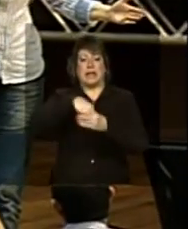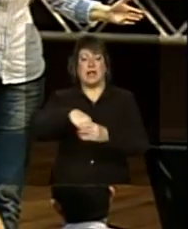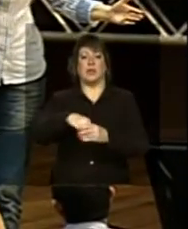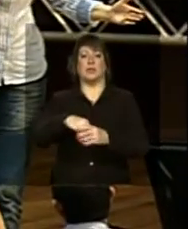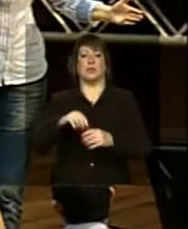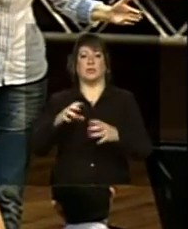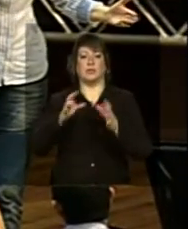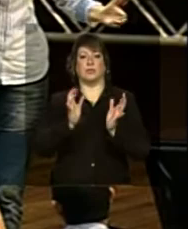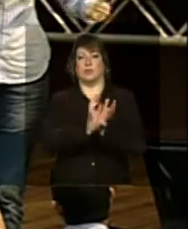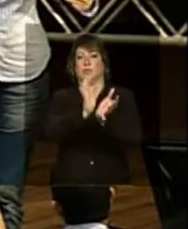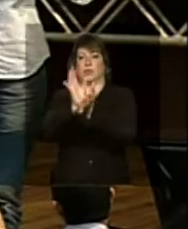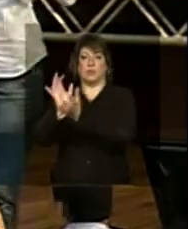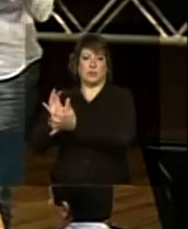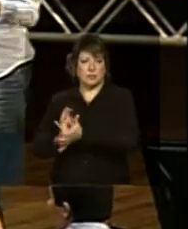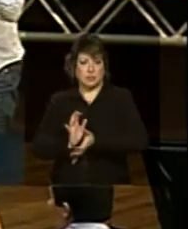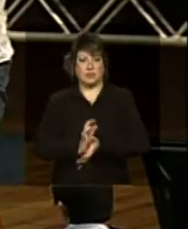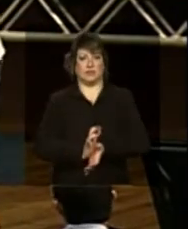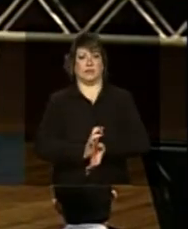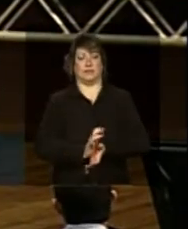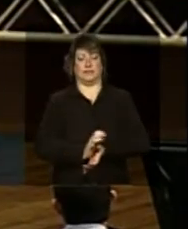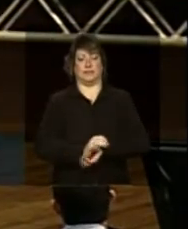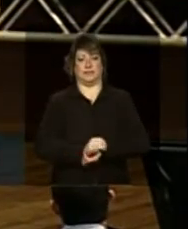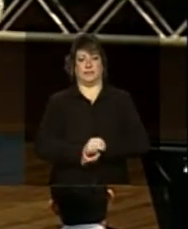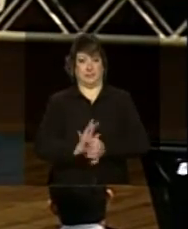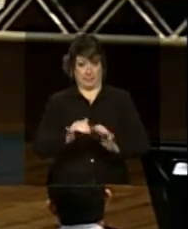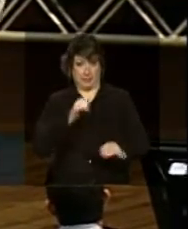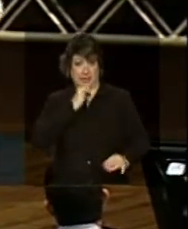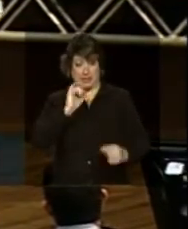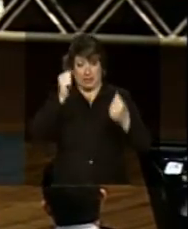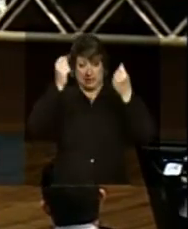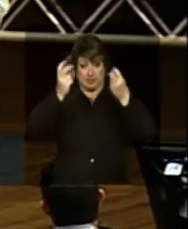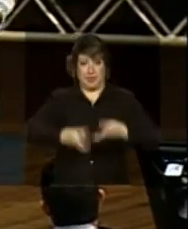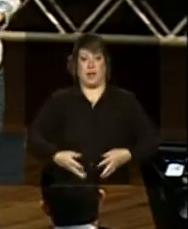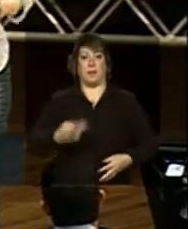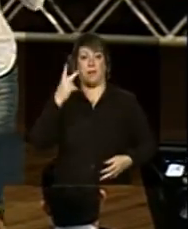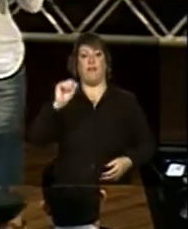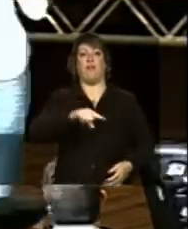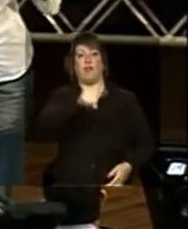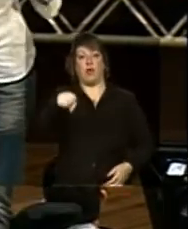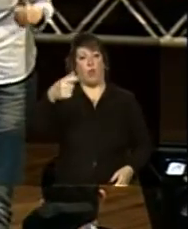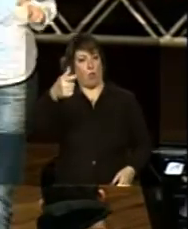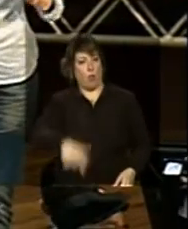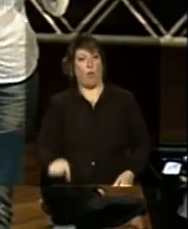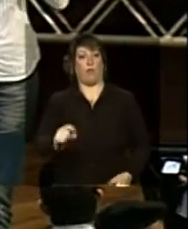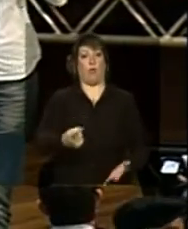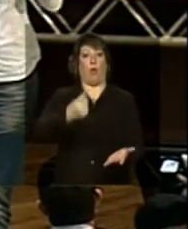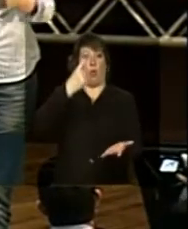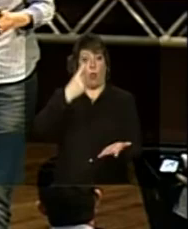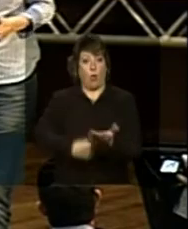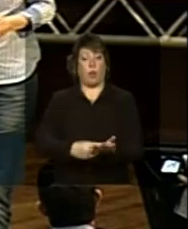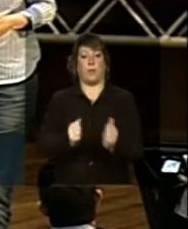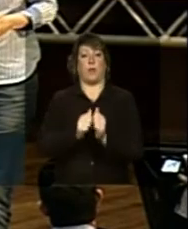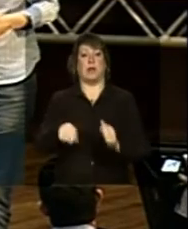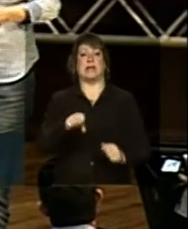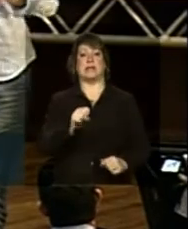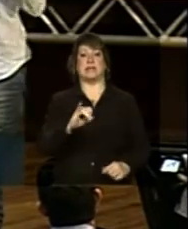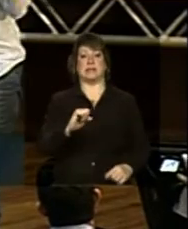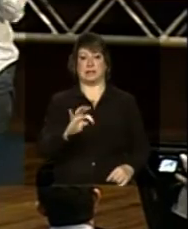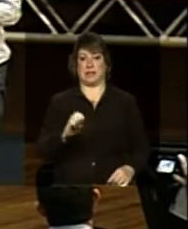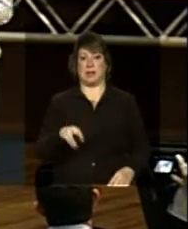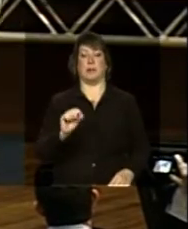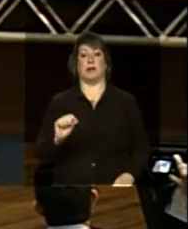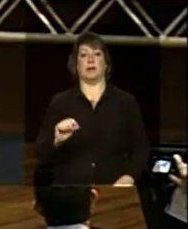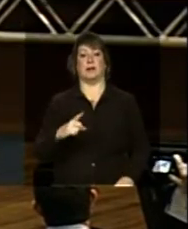instituições. Quero destacar para vocês novamente o compromisso com o sistema